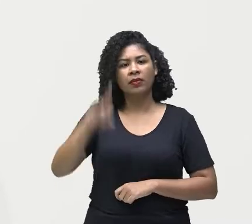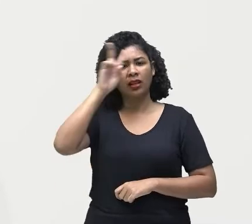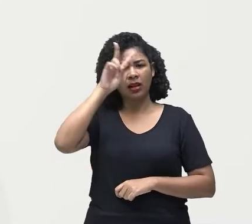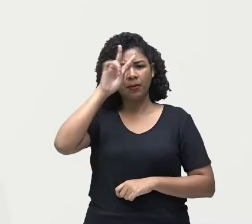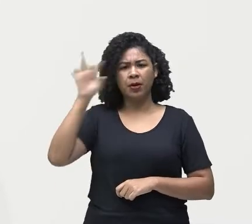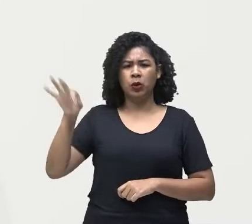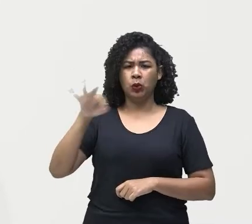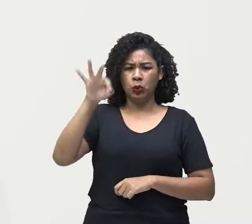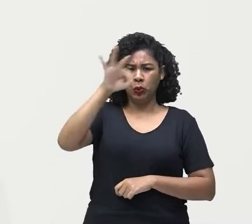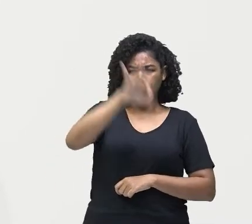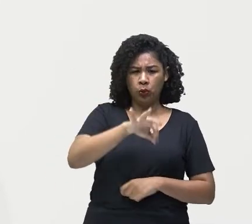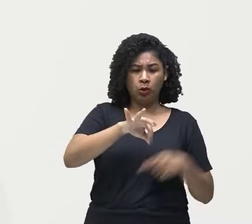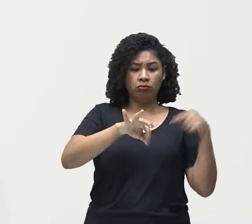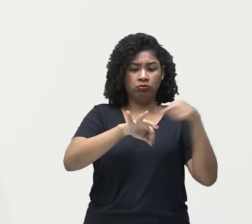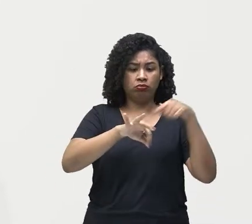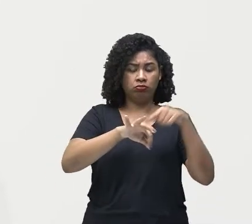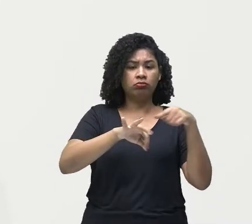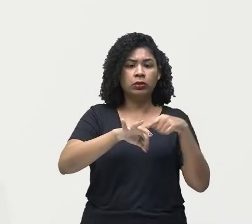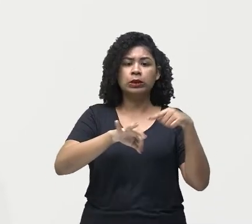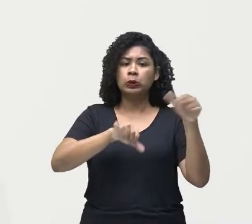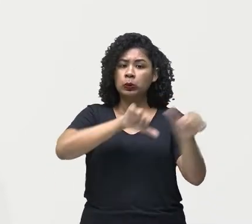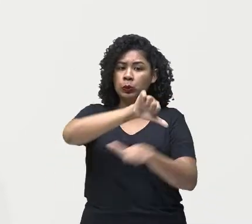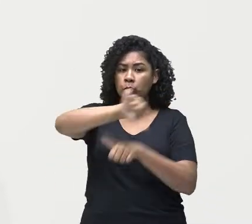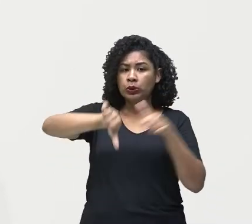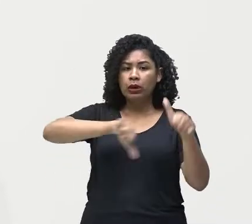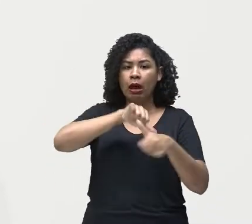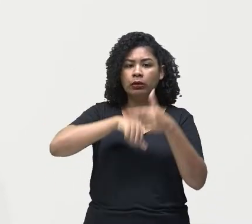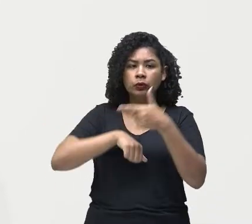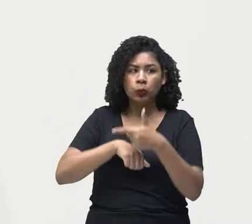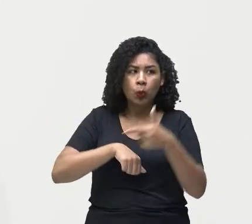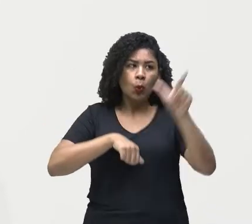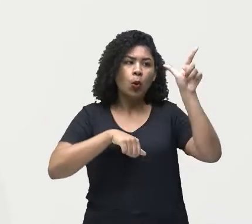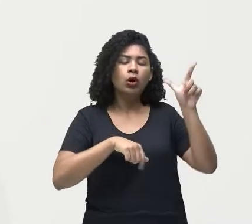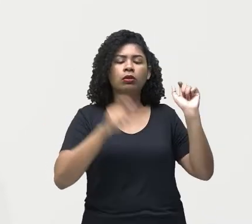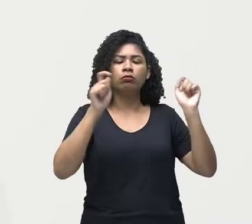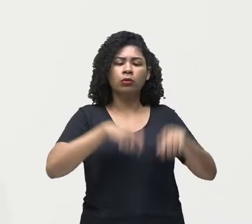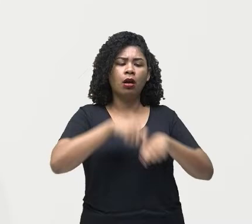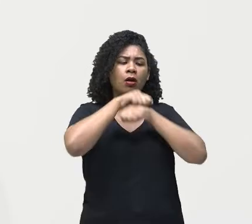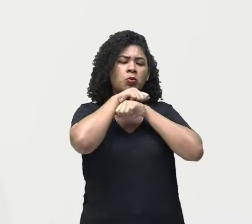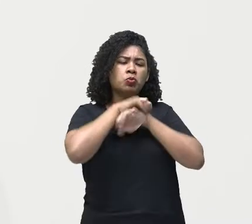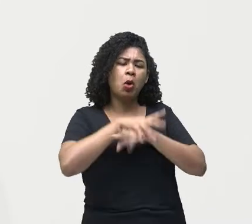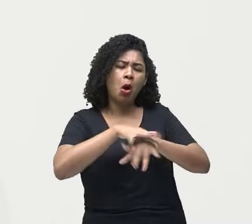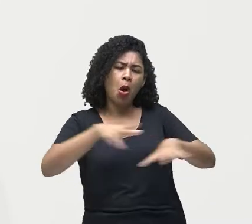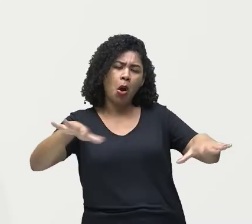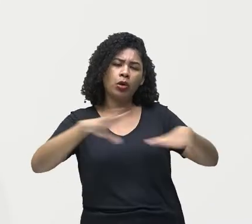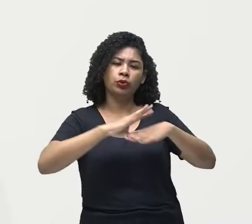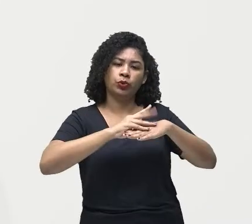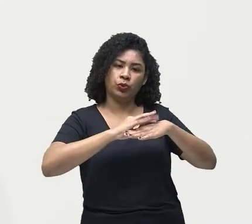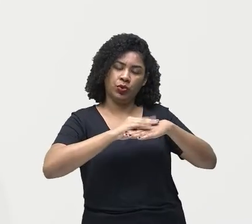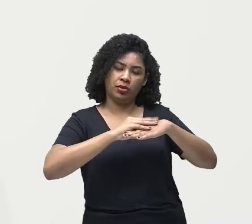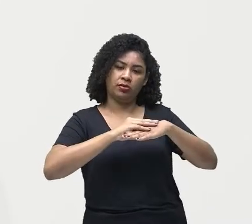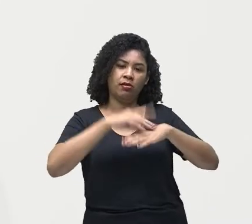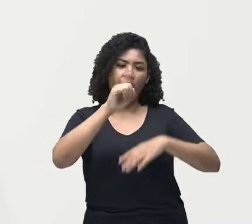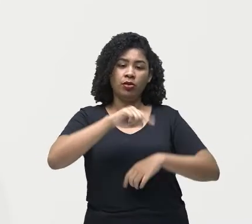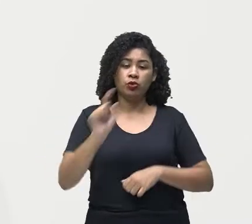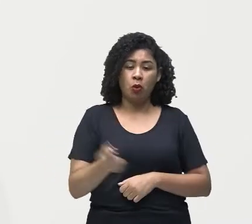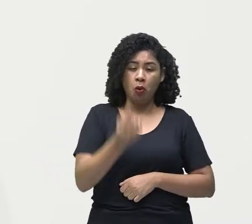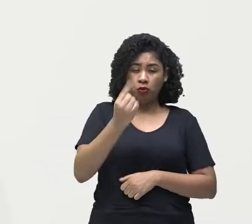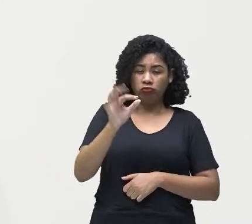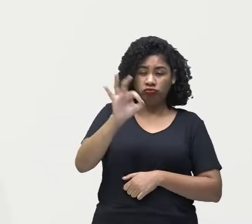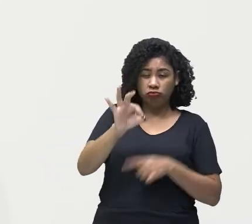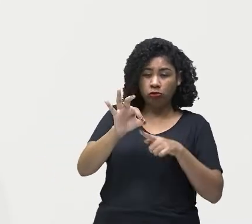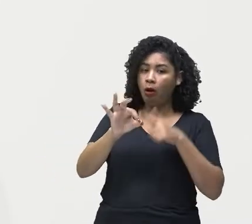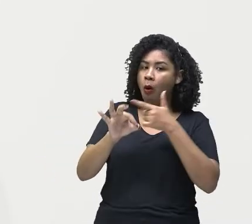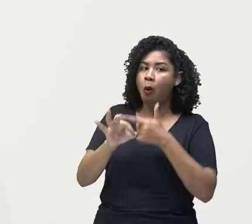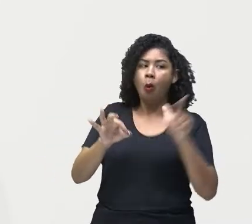aí vir a ocupar outro hospedeiro, e aí a doença pode ser transmitida não mais só pelo aquele hospedeiro, mas por